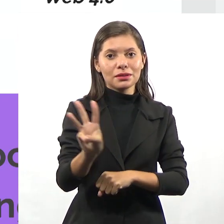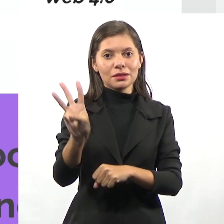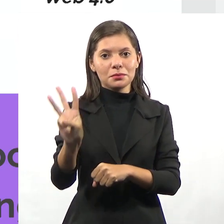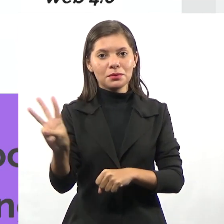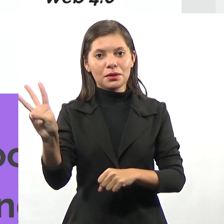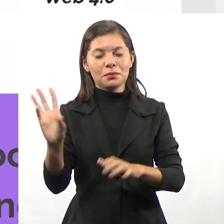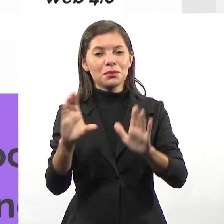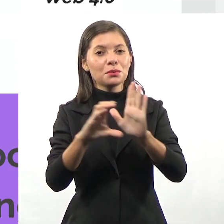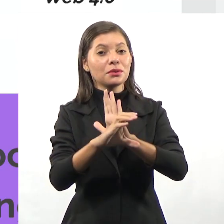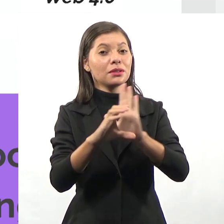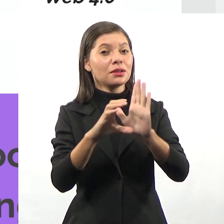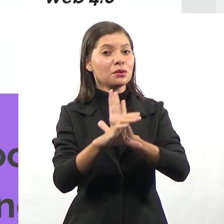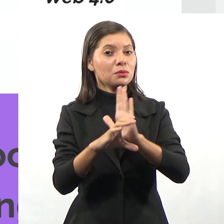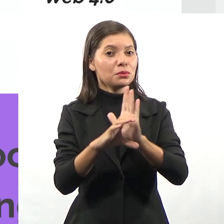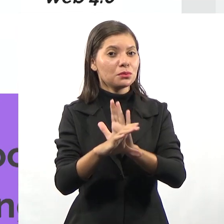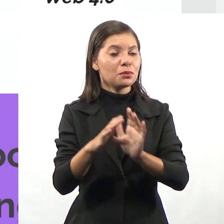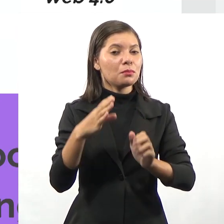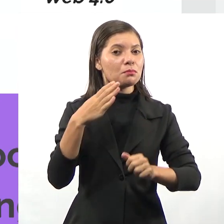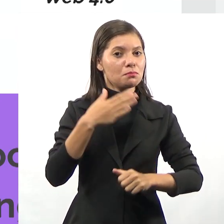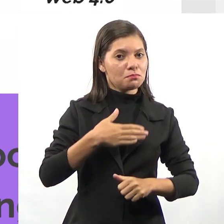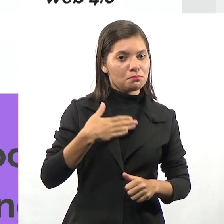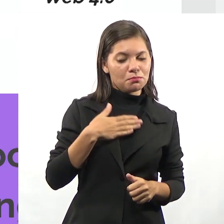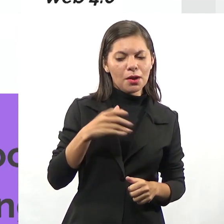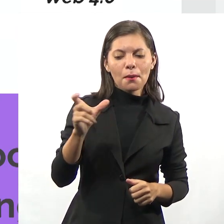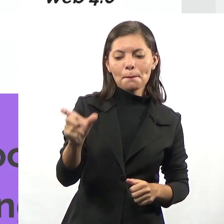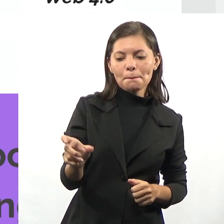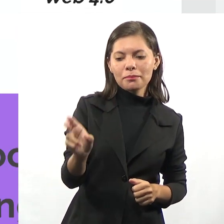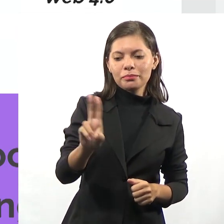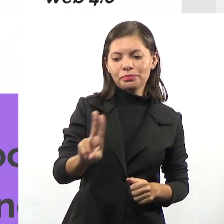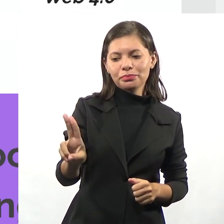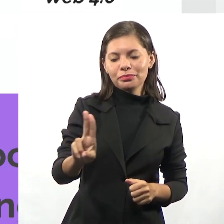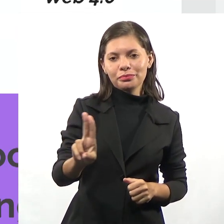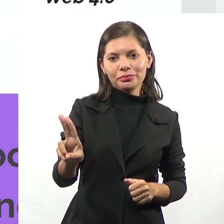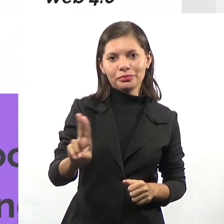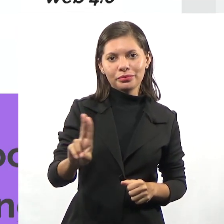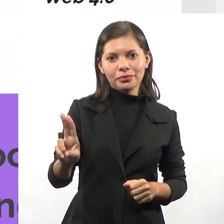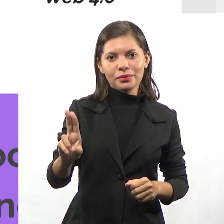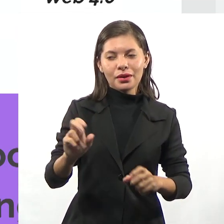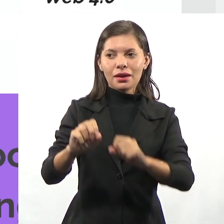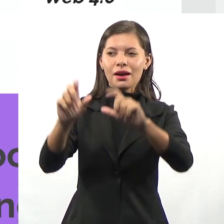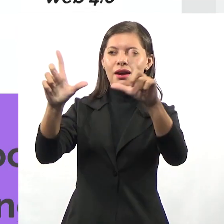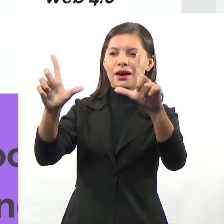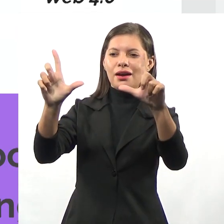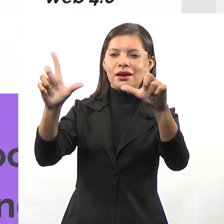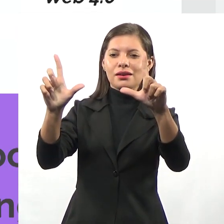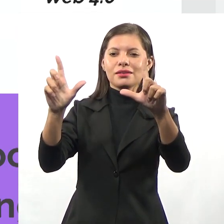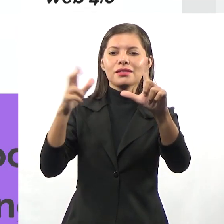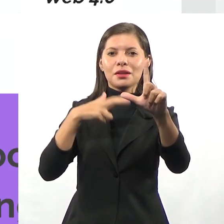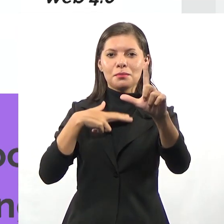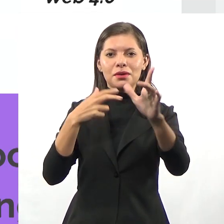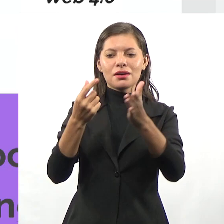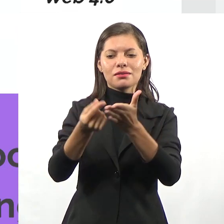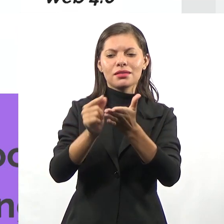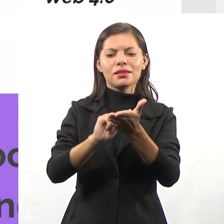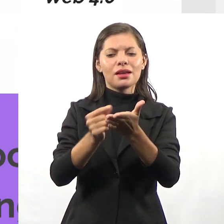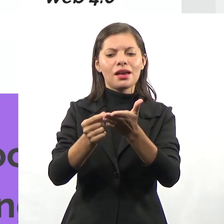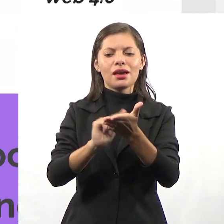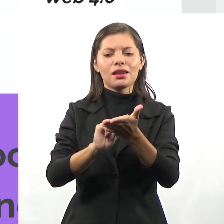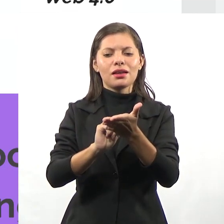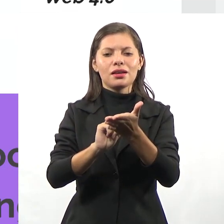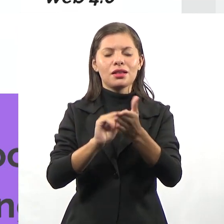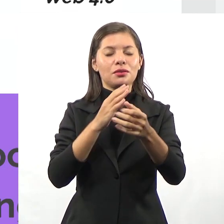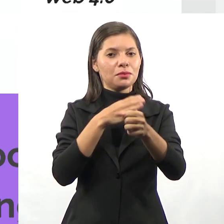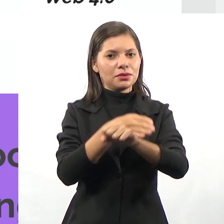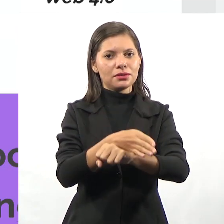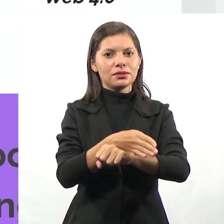conteúdo daquela rede social foi construída para o meu usuário. O que aparece na minha timeline ou no